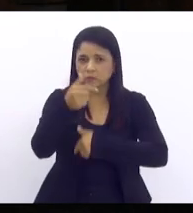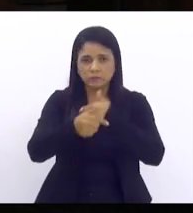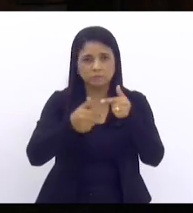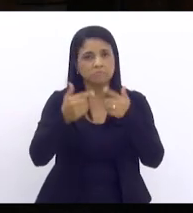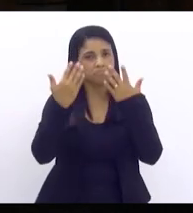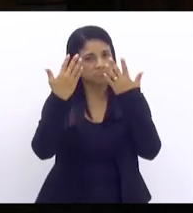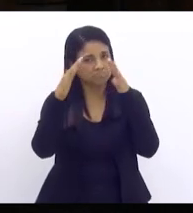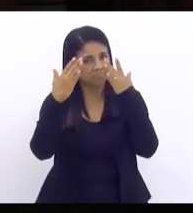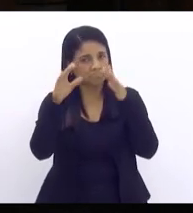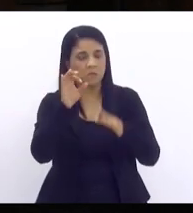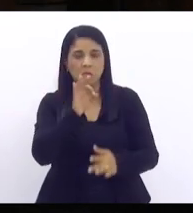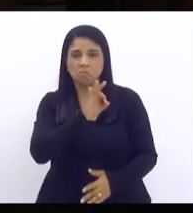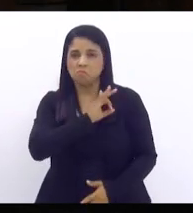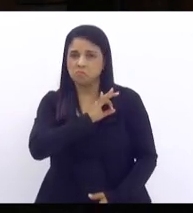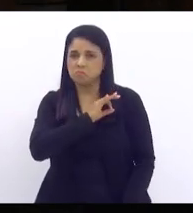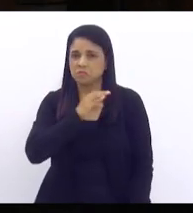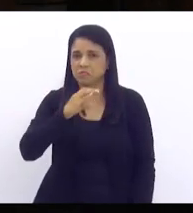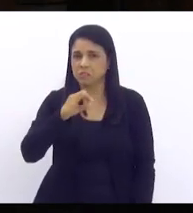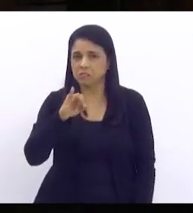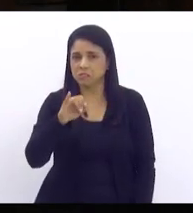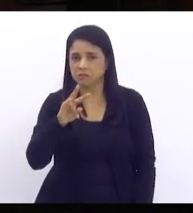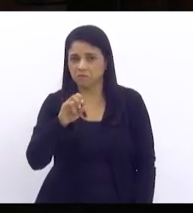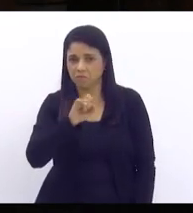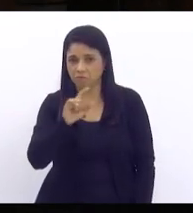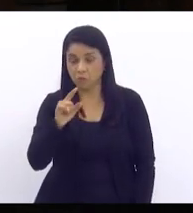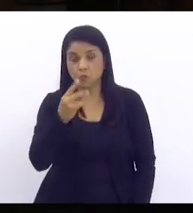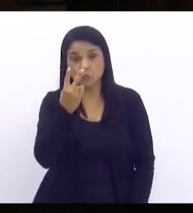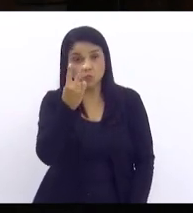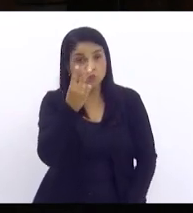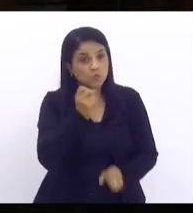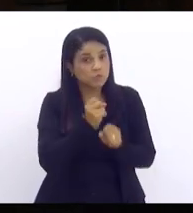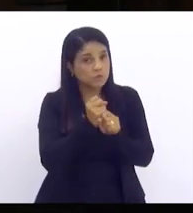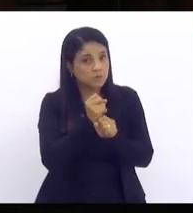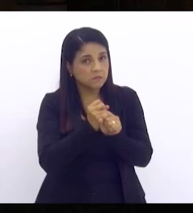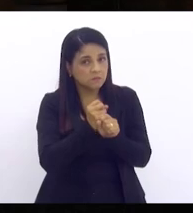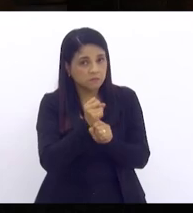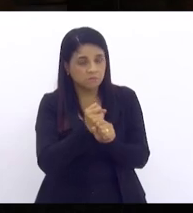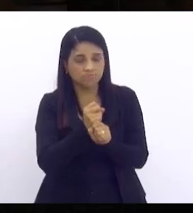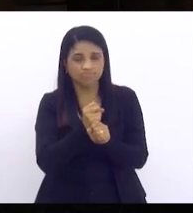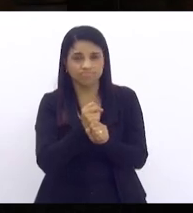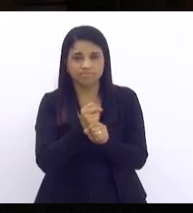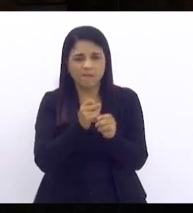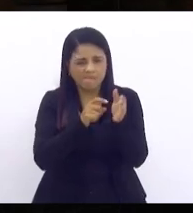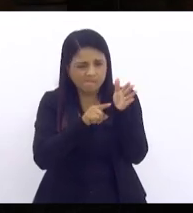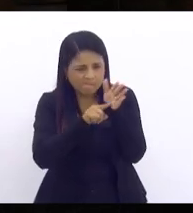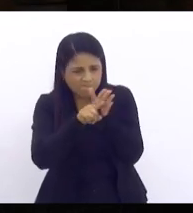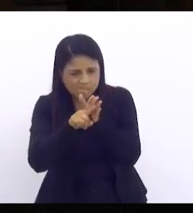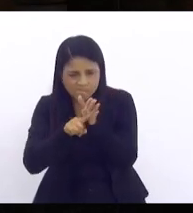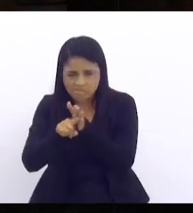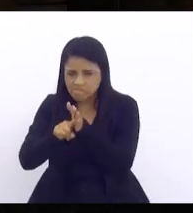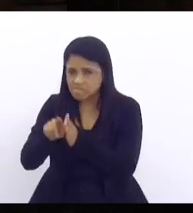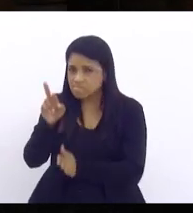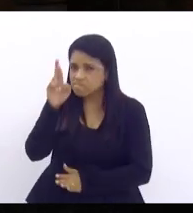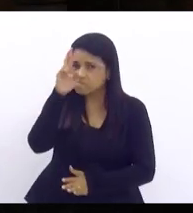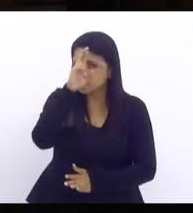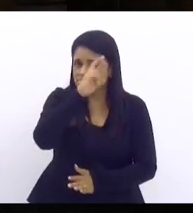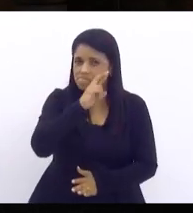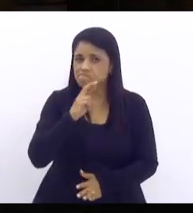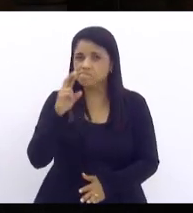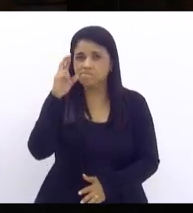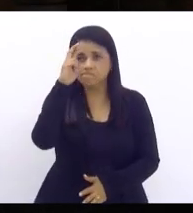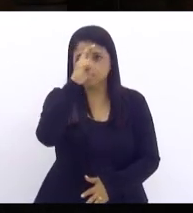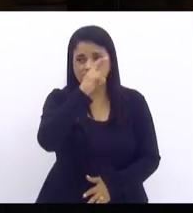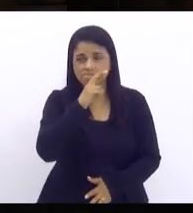Polícia Civil, mas foram 2 anos de muita investigação,